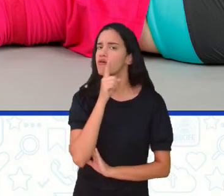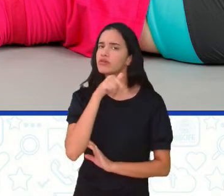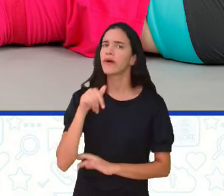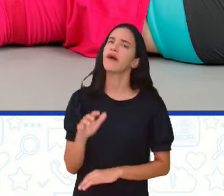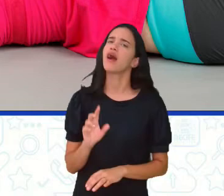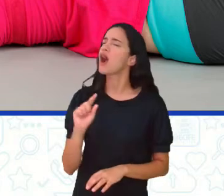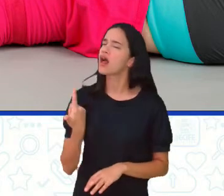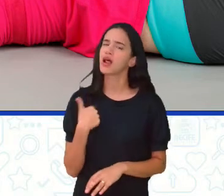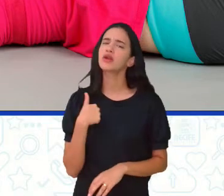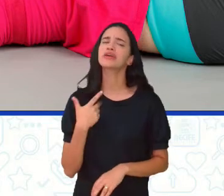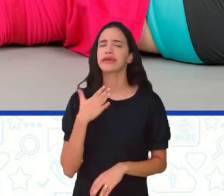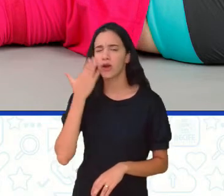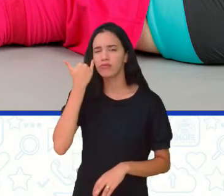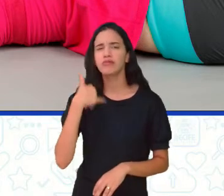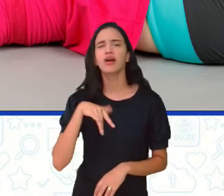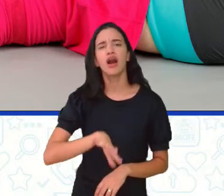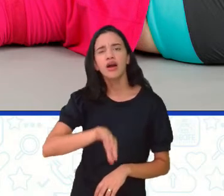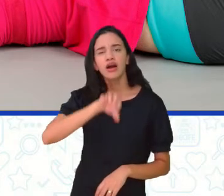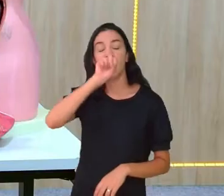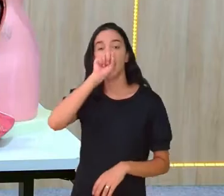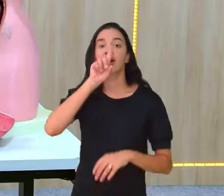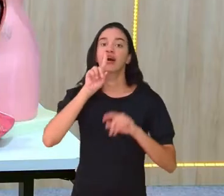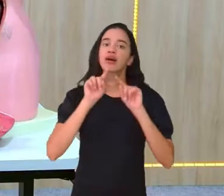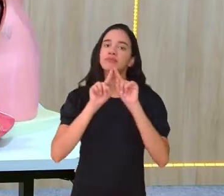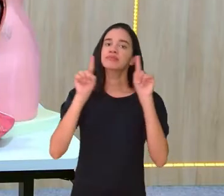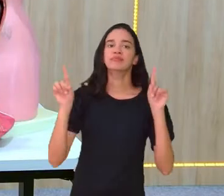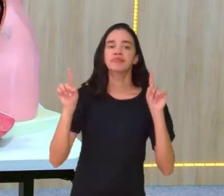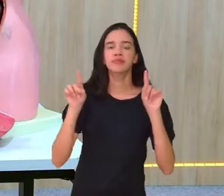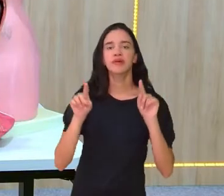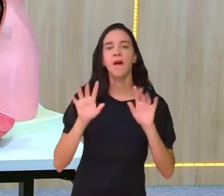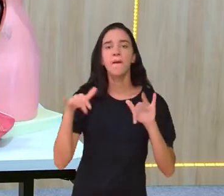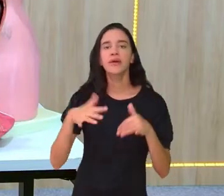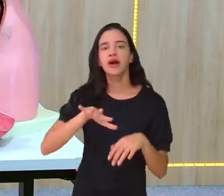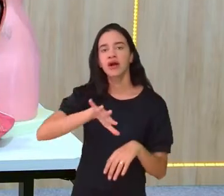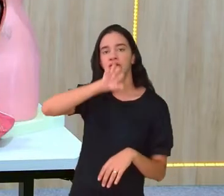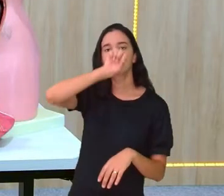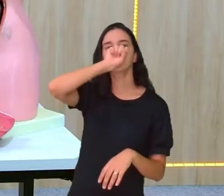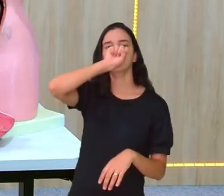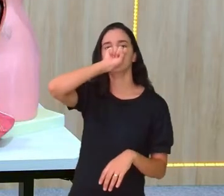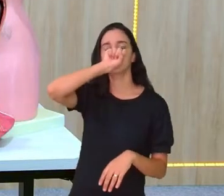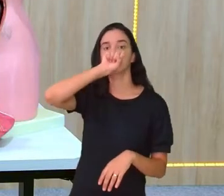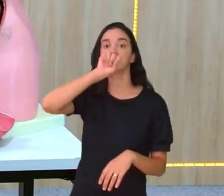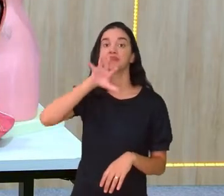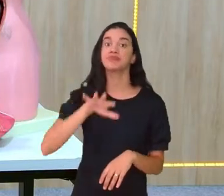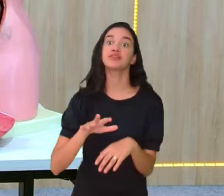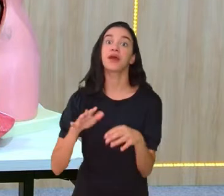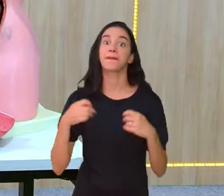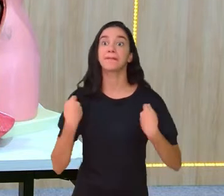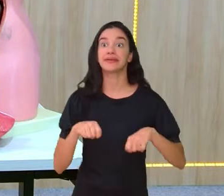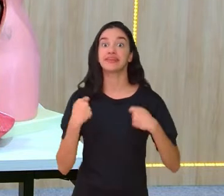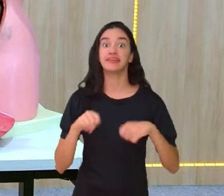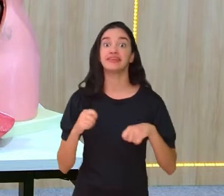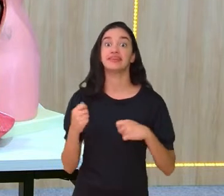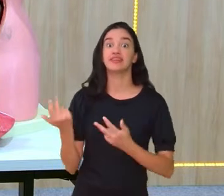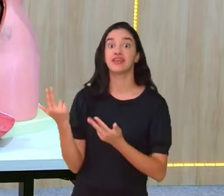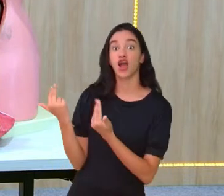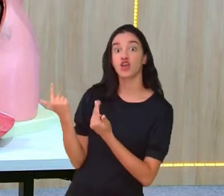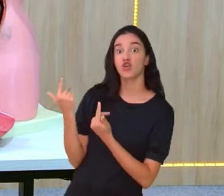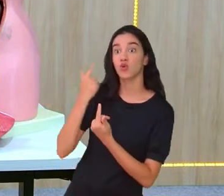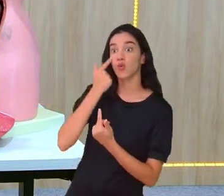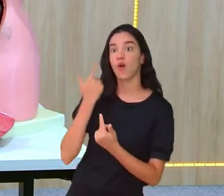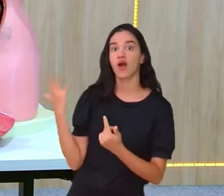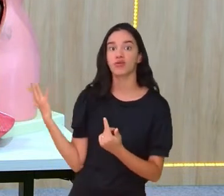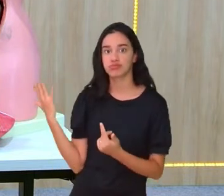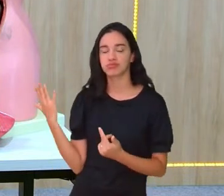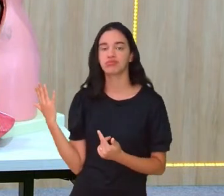claro, professora, que eu sei respirar. Mas aí, para respirar, a gente precisa imitar, né, esse menino aí, olha, estufar o